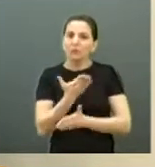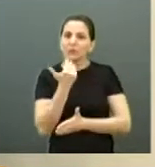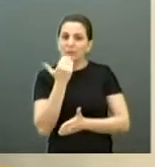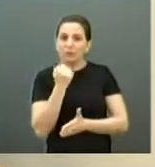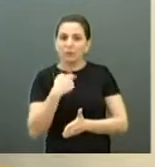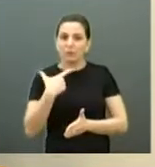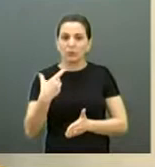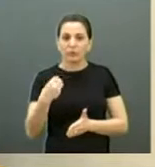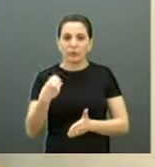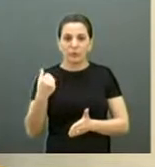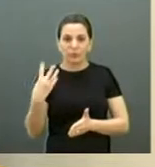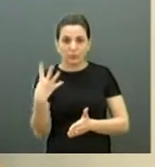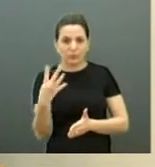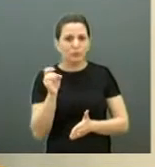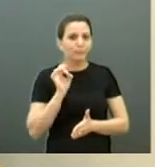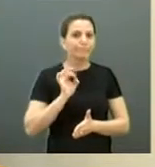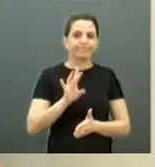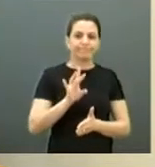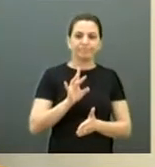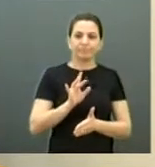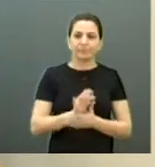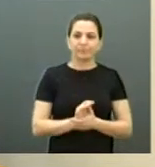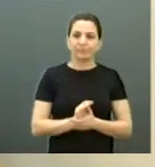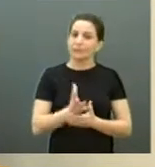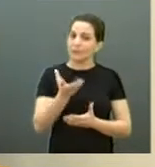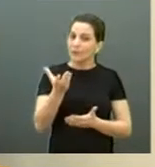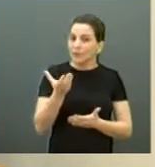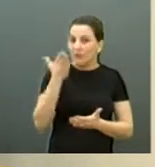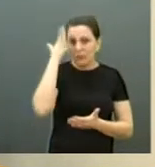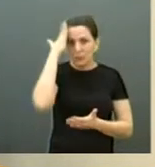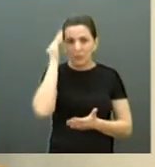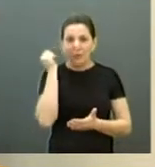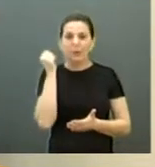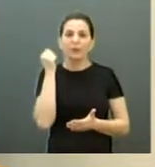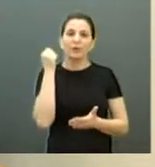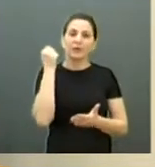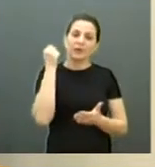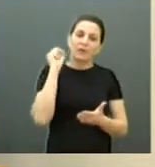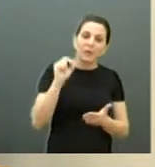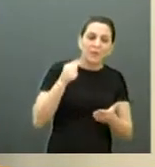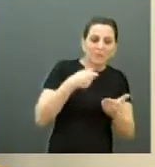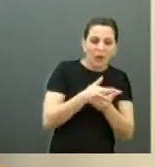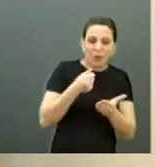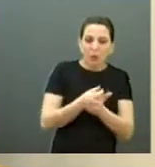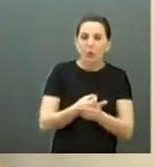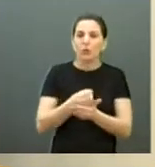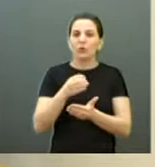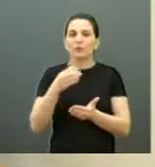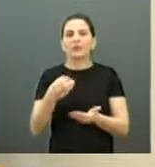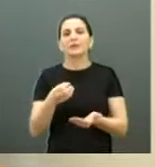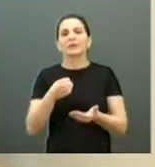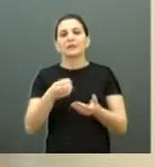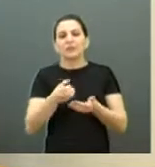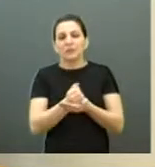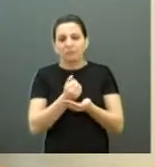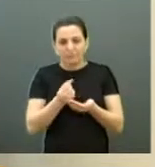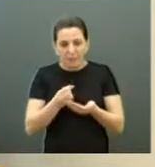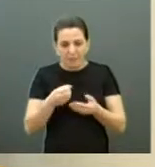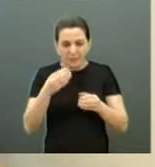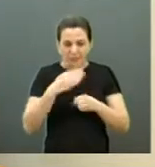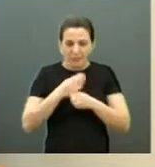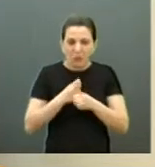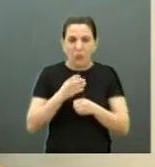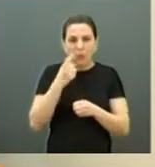de 2014 né quero saber quem foram os vencedores quanto foi pago pela cebola pelo arroz